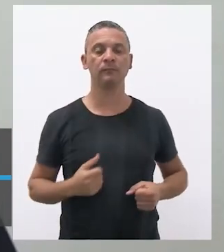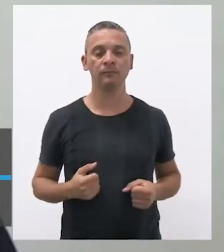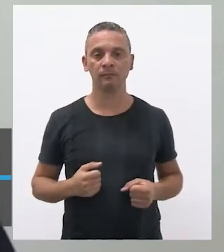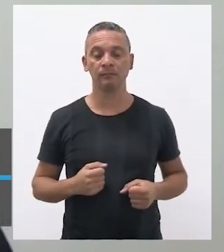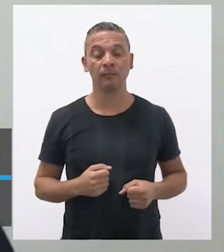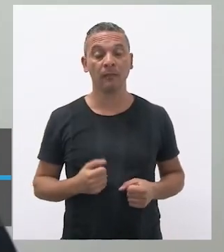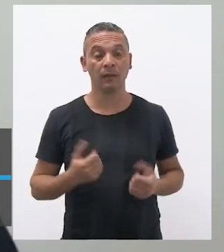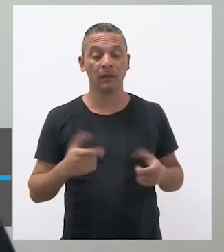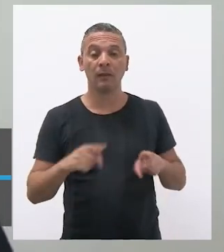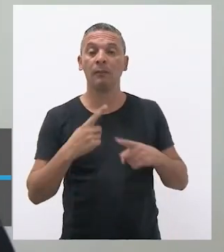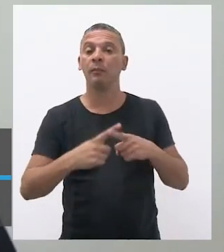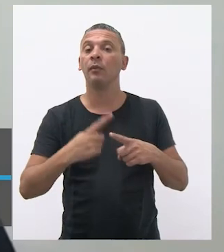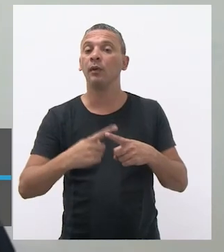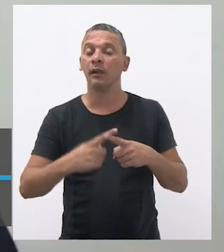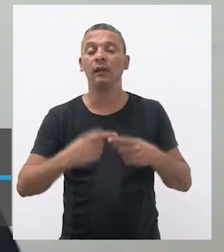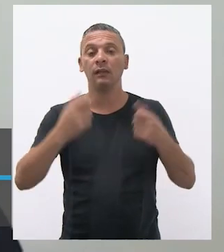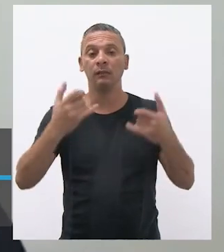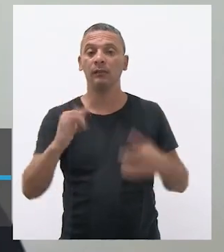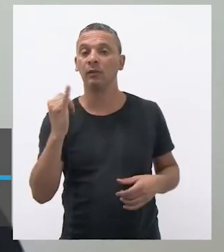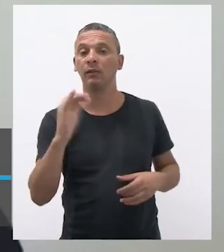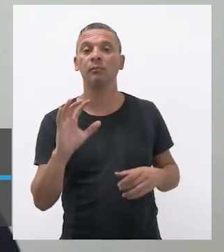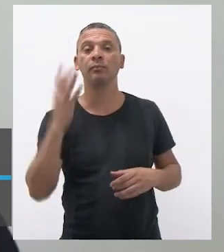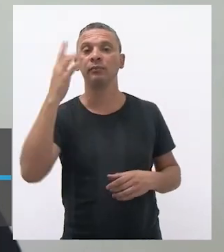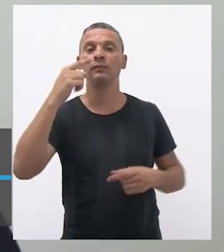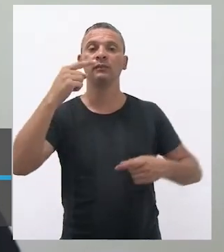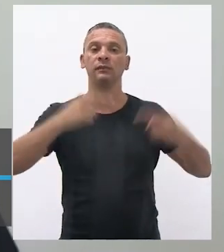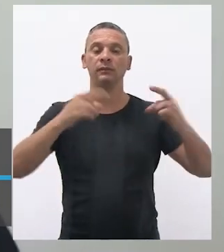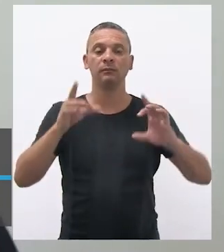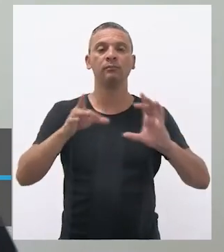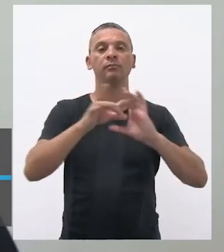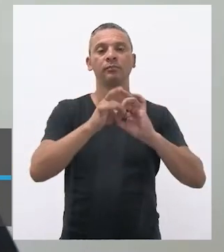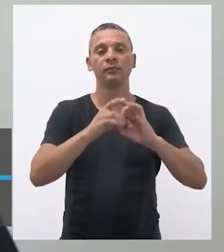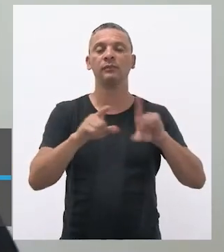eu diria, né, que